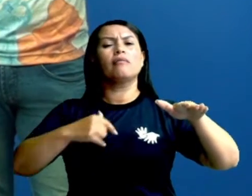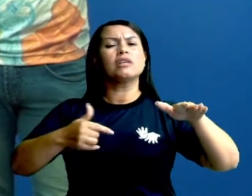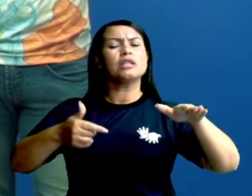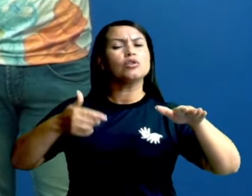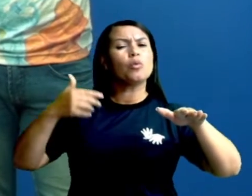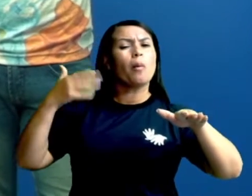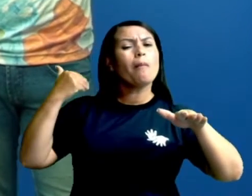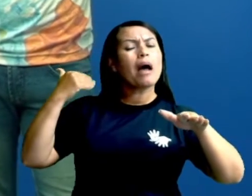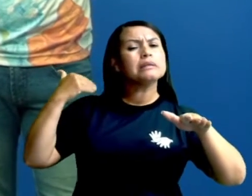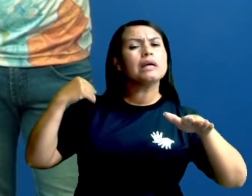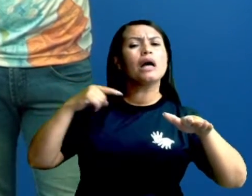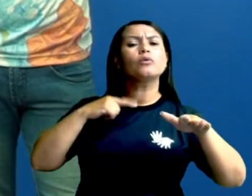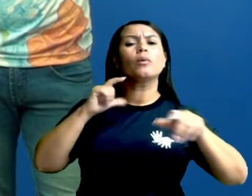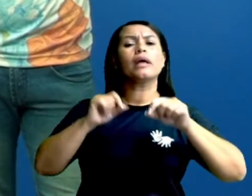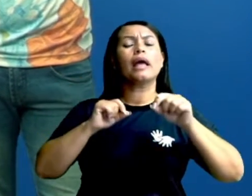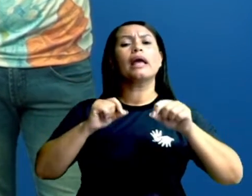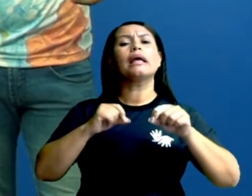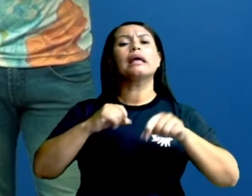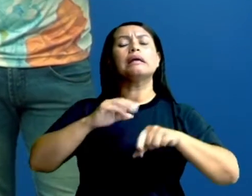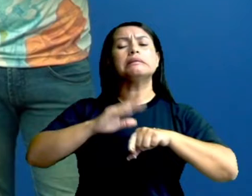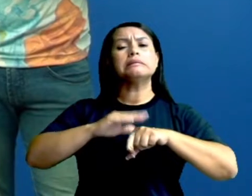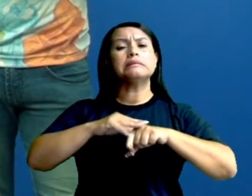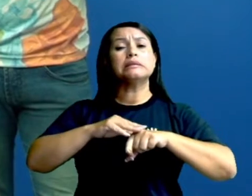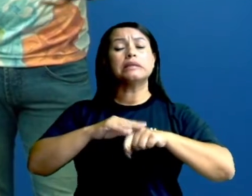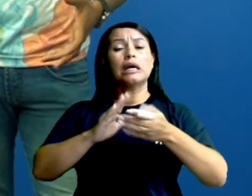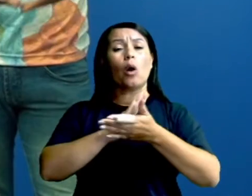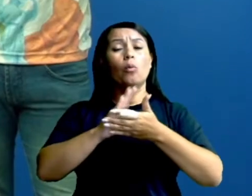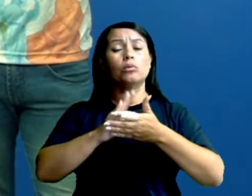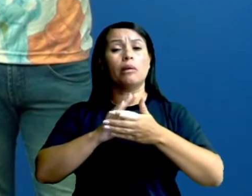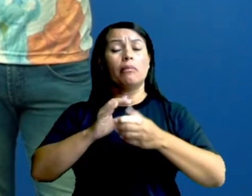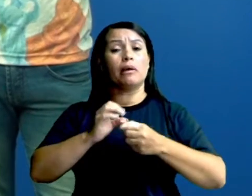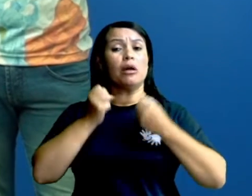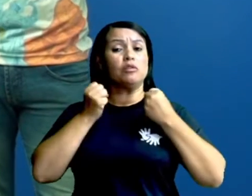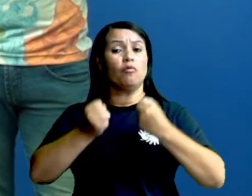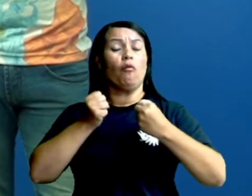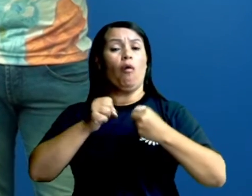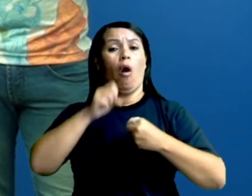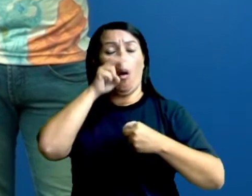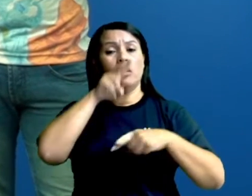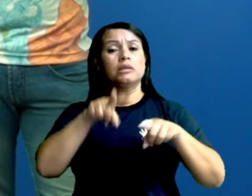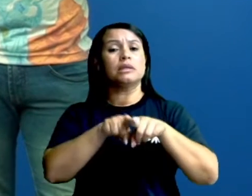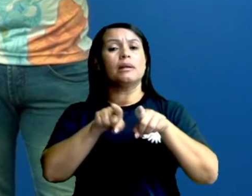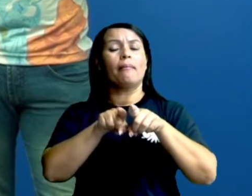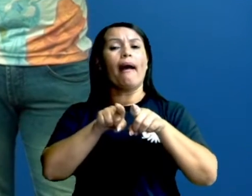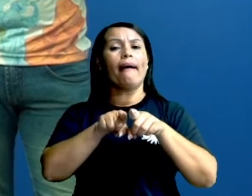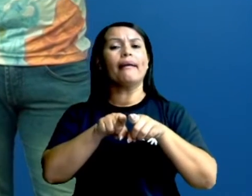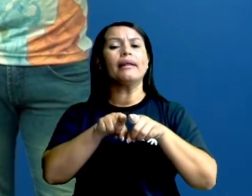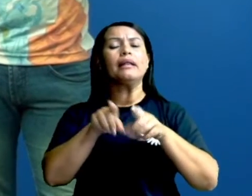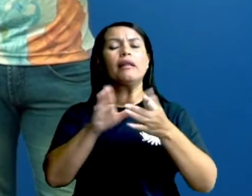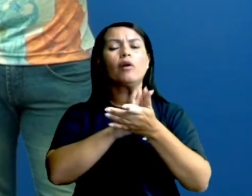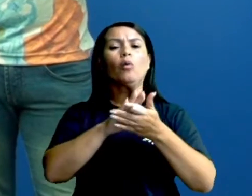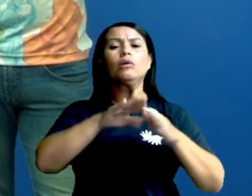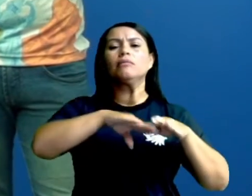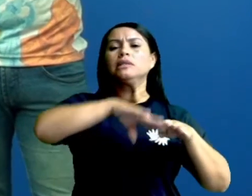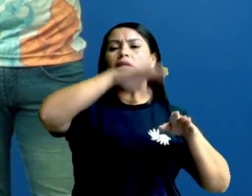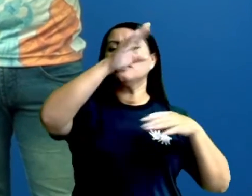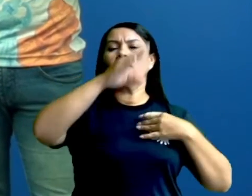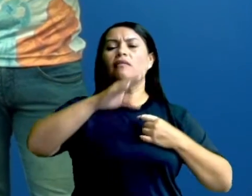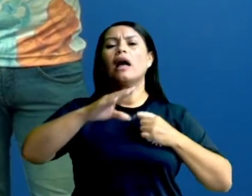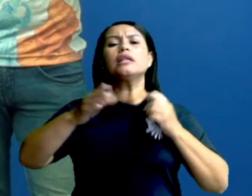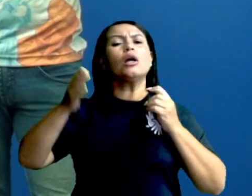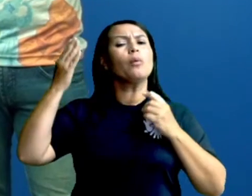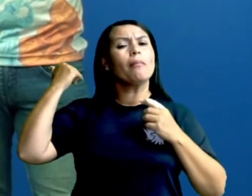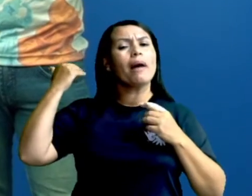pré-cambriano, onde a dinâmica geológica era bem mais intensa aqui no Brasil, tá? E condicionou a formação dessas áreas mais elevadas, que num passado